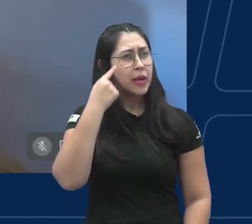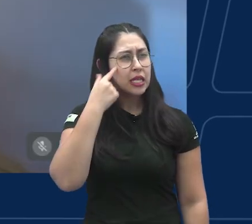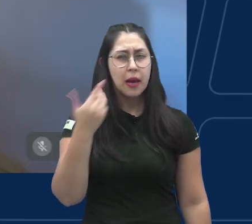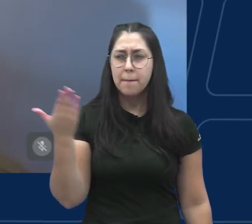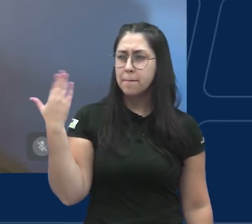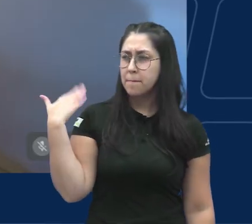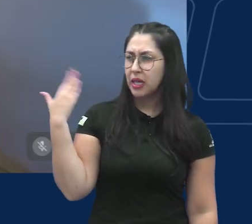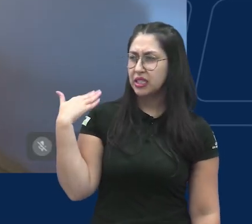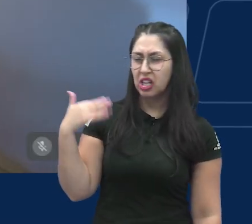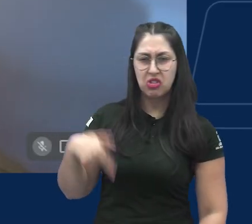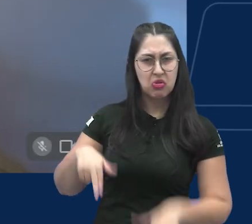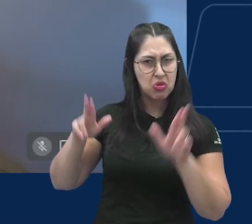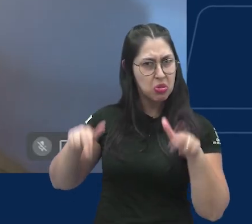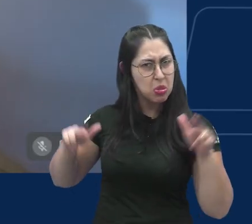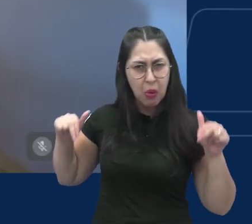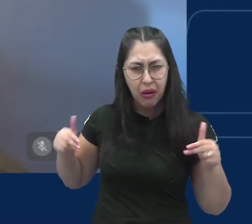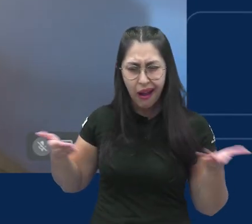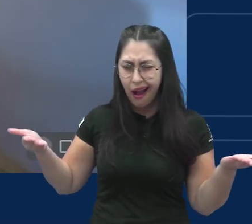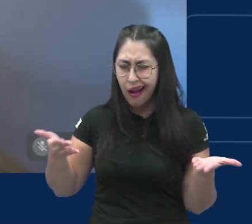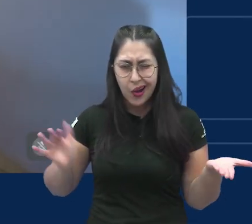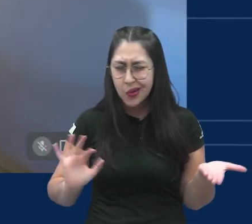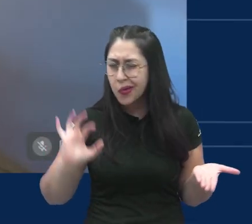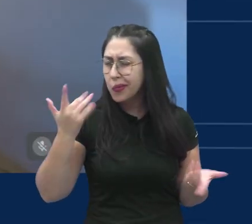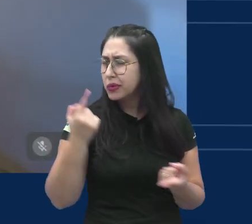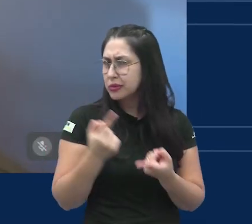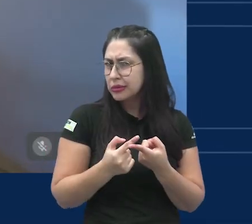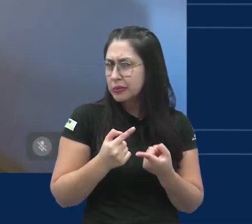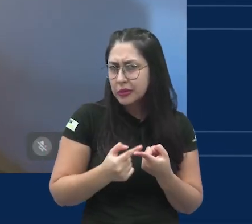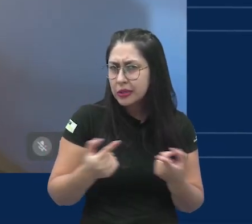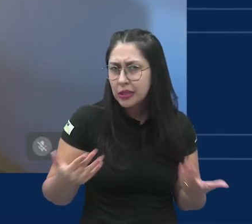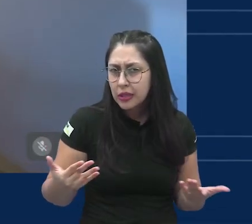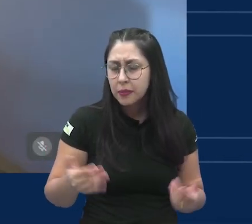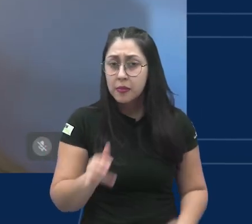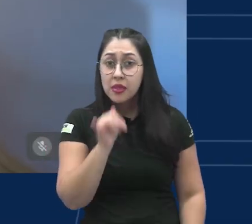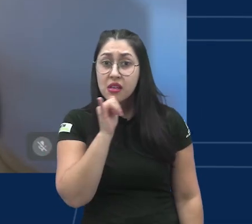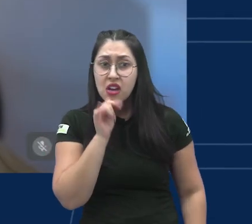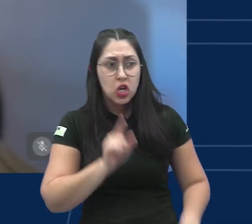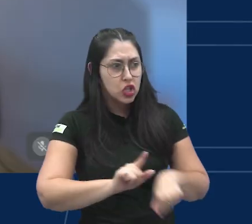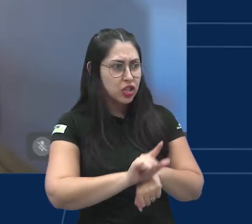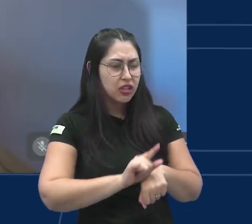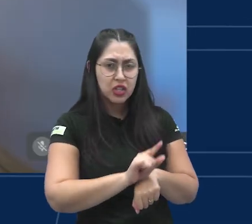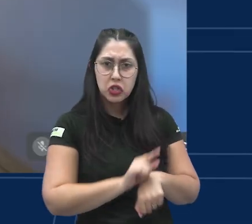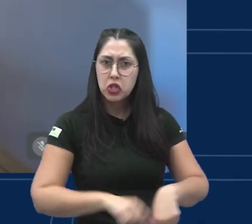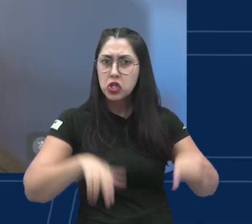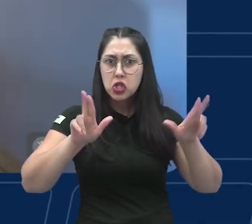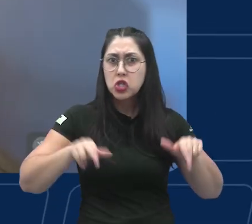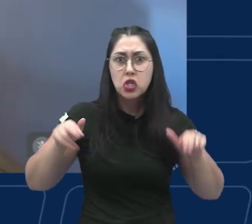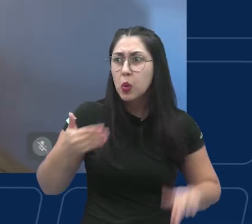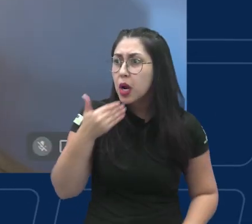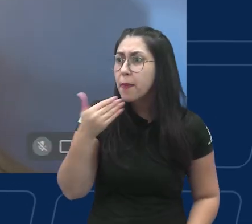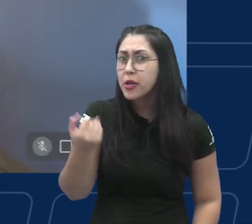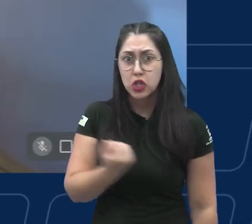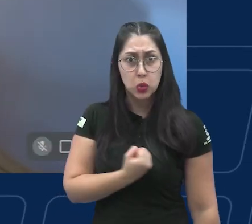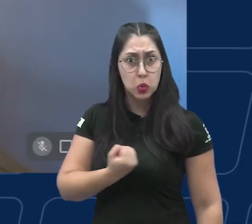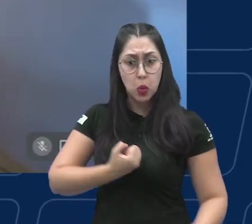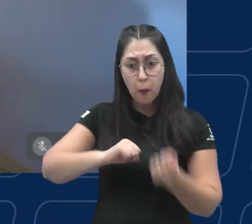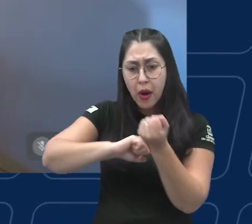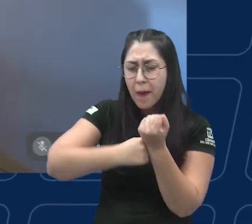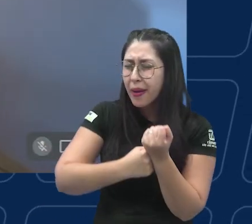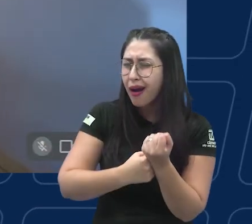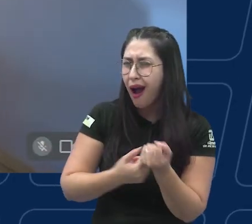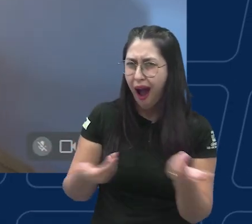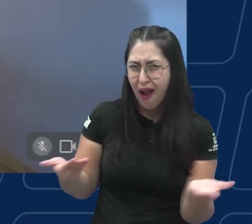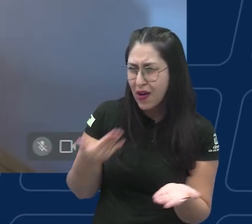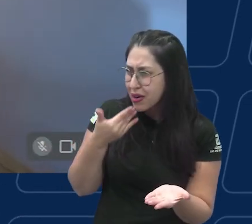no passado, teoricamente não deveria acontecer no futuro ou no presente. O que eu quero dizer com isso é, se o seu gerente nunca pediu senha, por que ele está pedindo